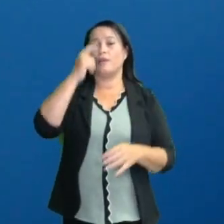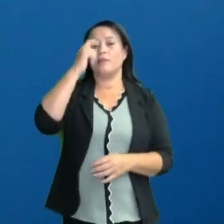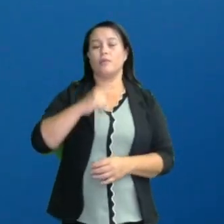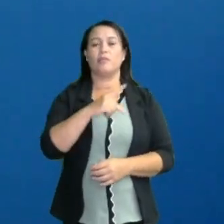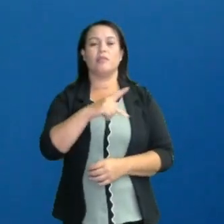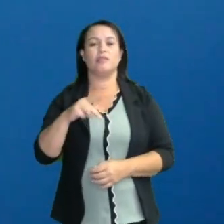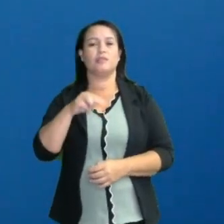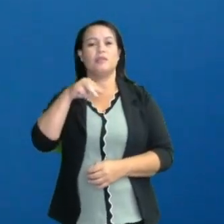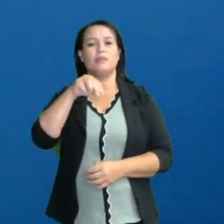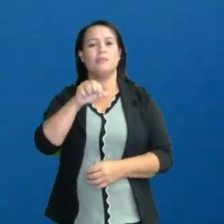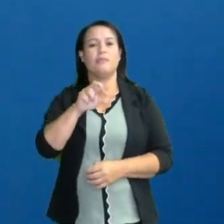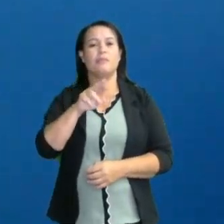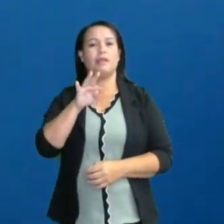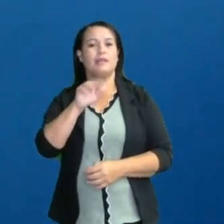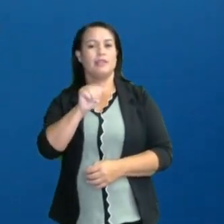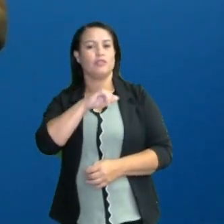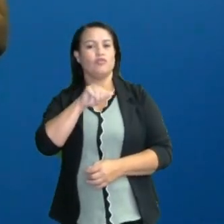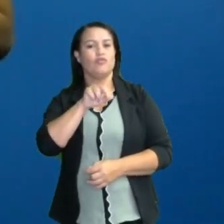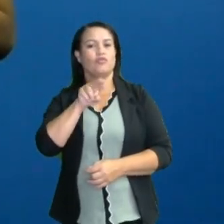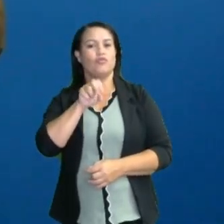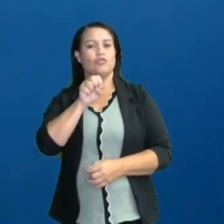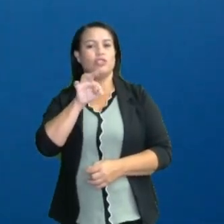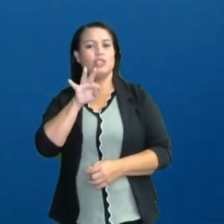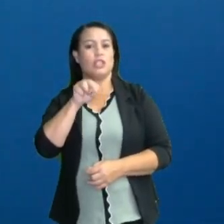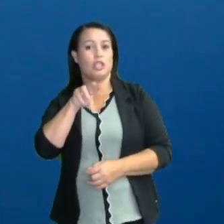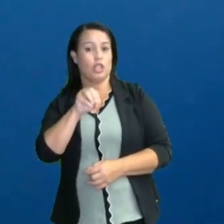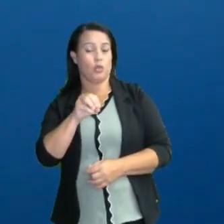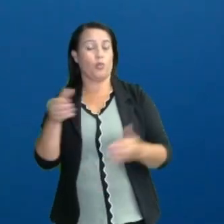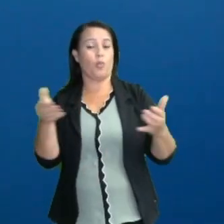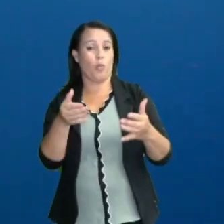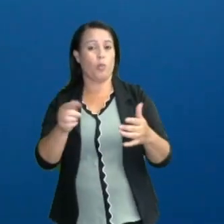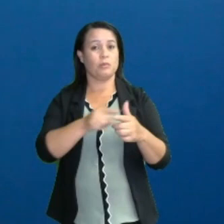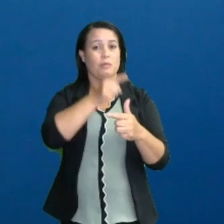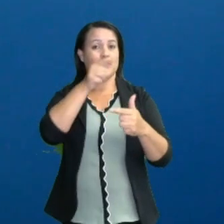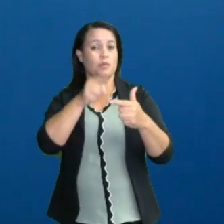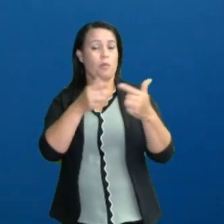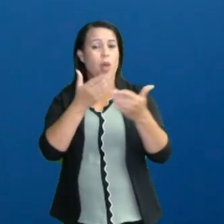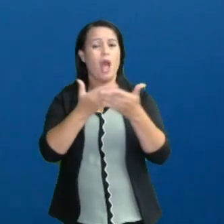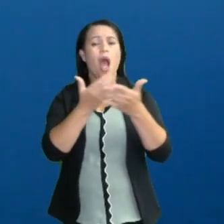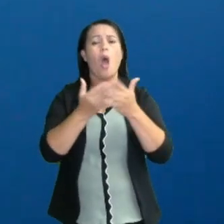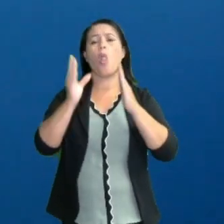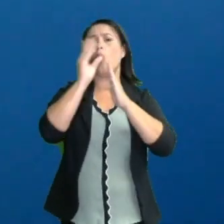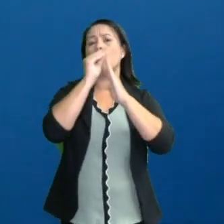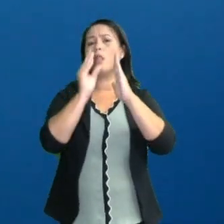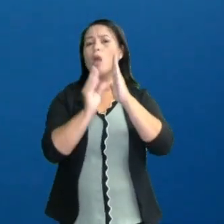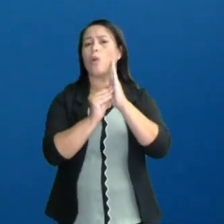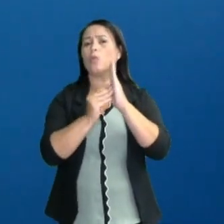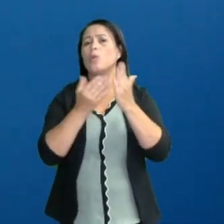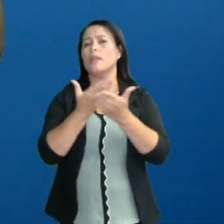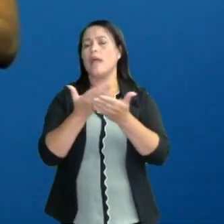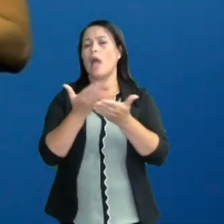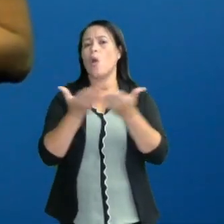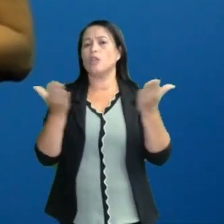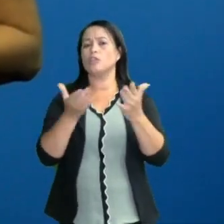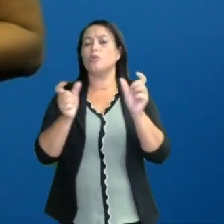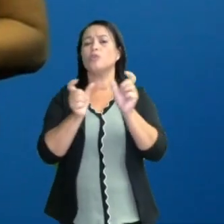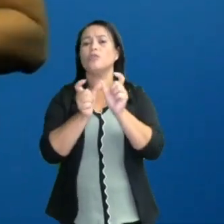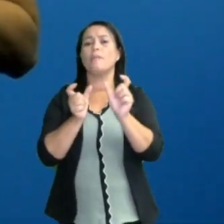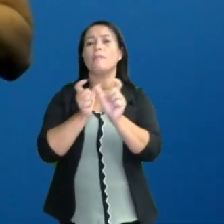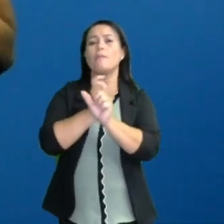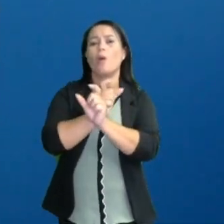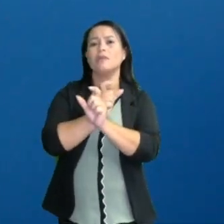Eu sou a professora Marta Justino. Estamos aqui hoje para mais uma aula. O conteúdo da nossa aula de hoje é